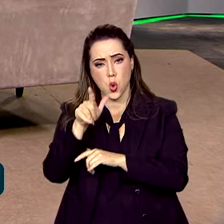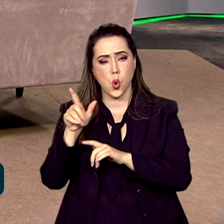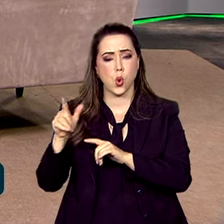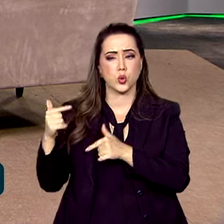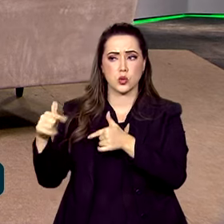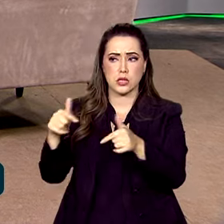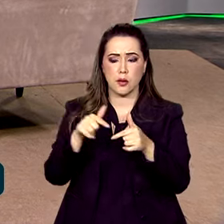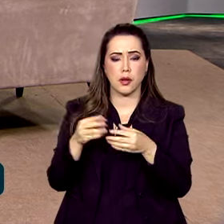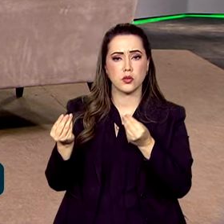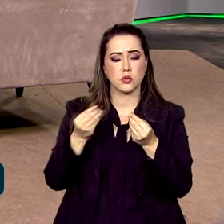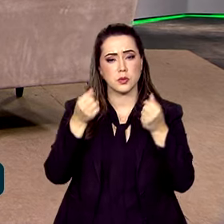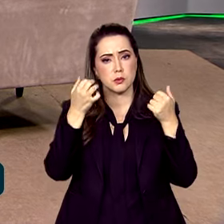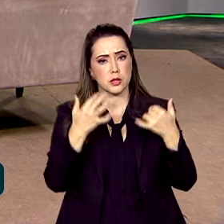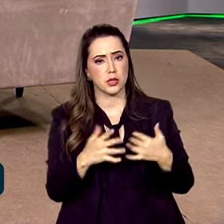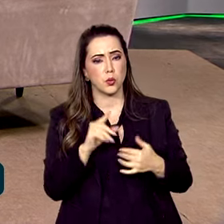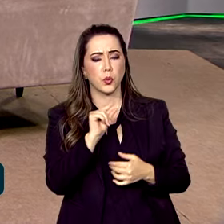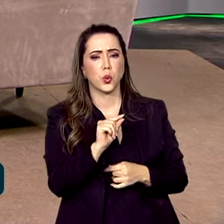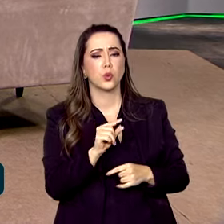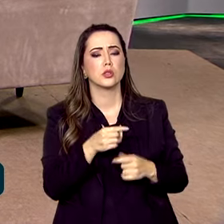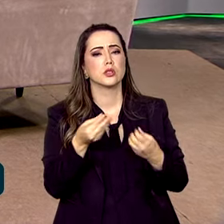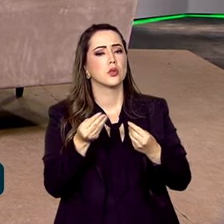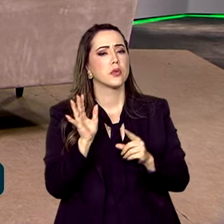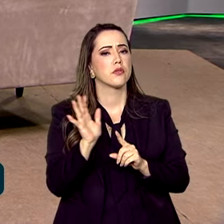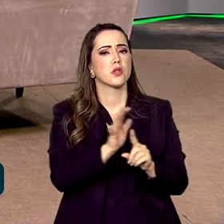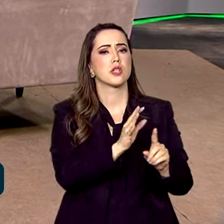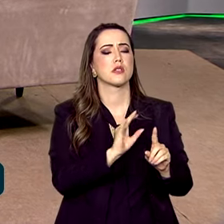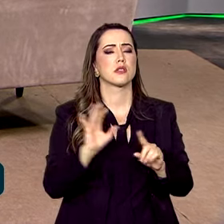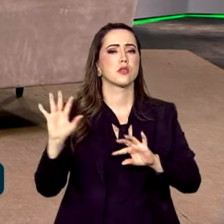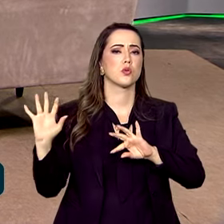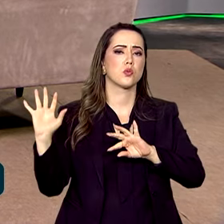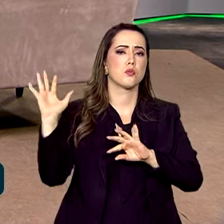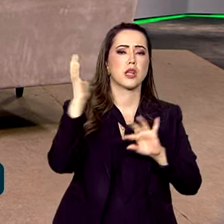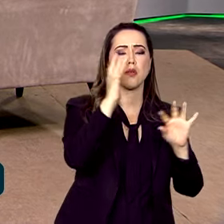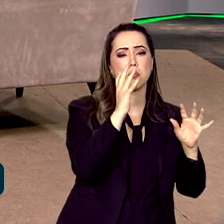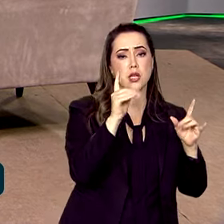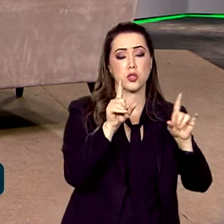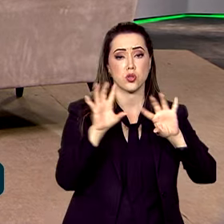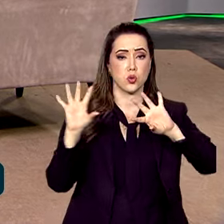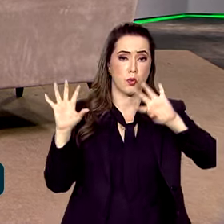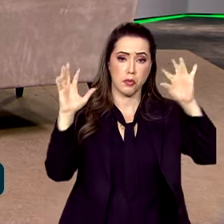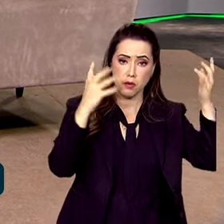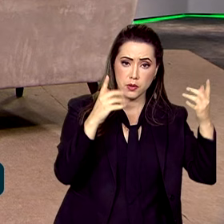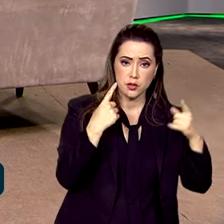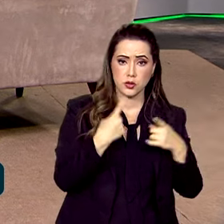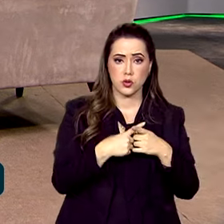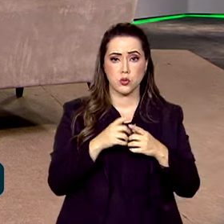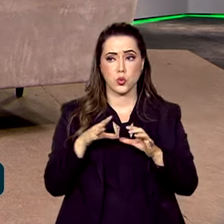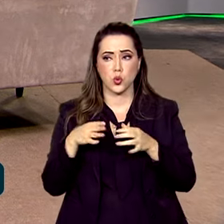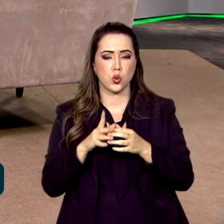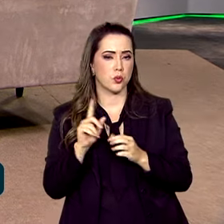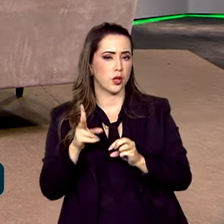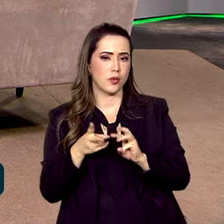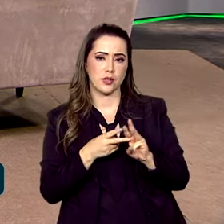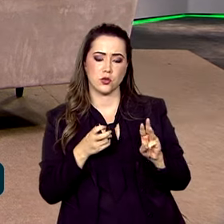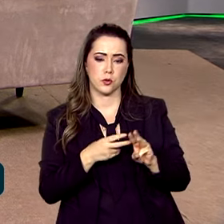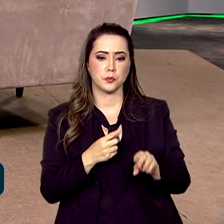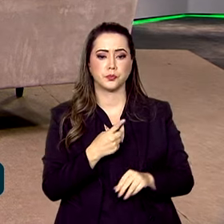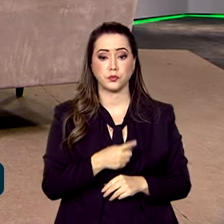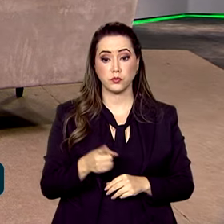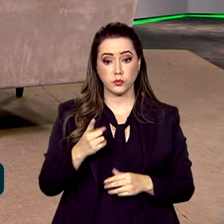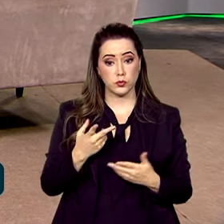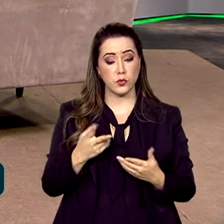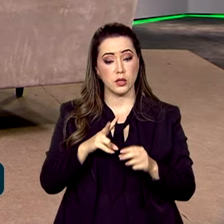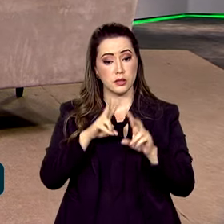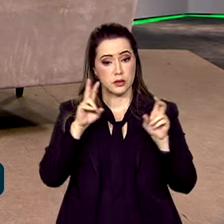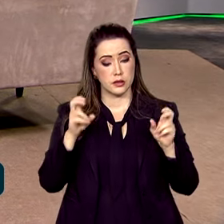de atividade. Eu gostaria que a senhora falasse um pouquinho sobre o impacto no meio ambiente dessa ocupação por não indígenas. Esse é um tema